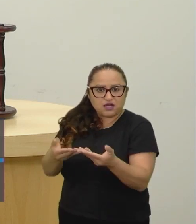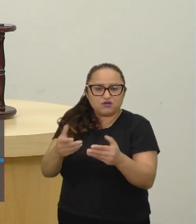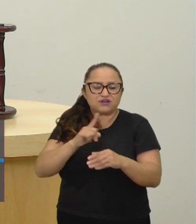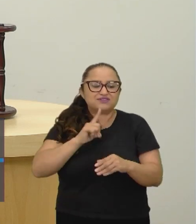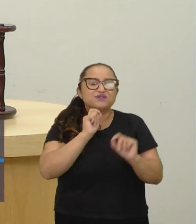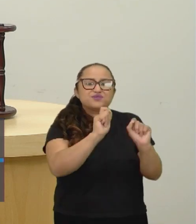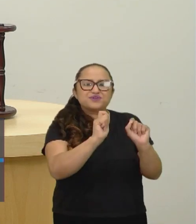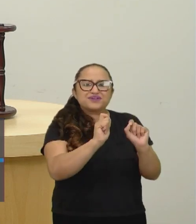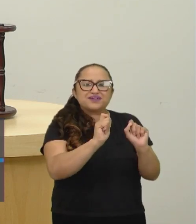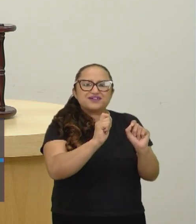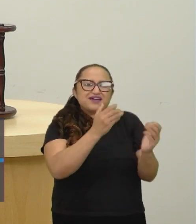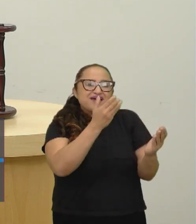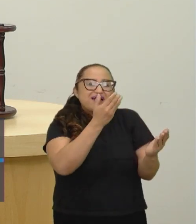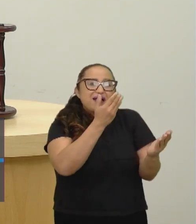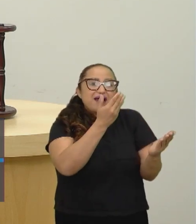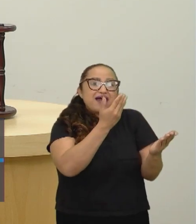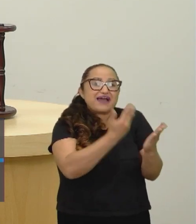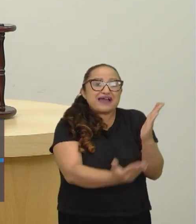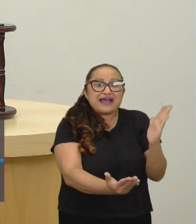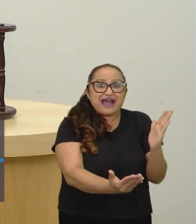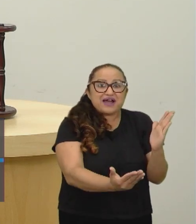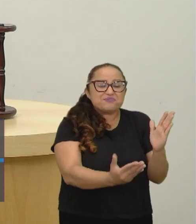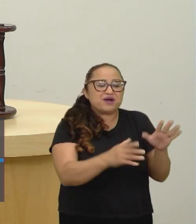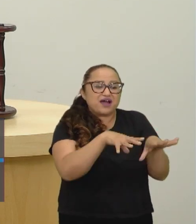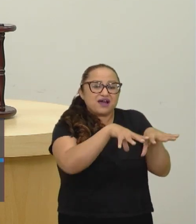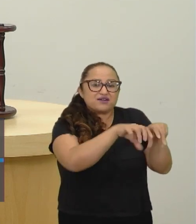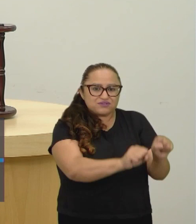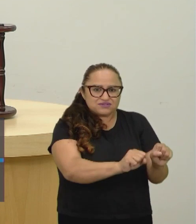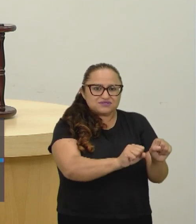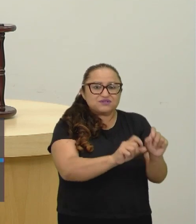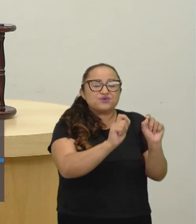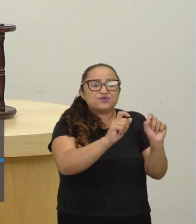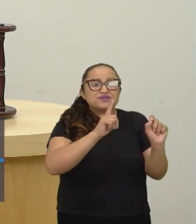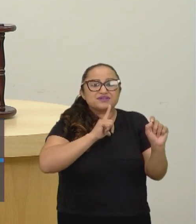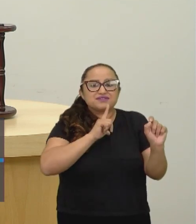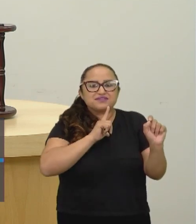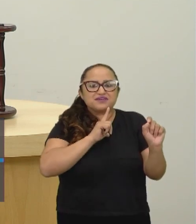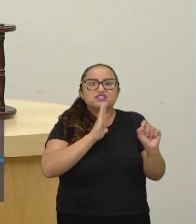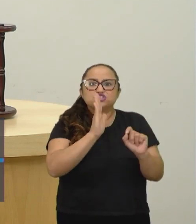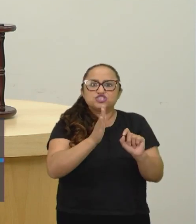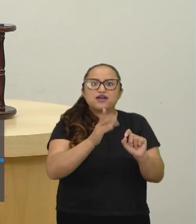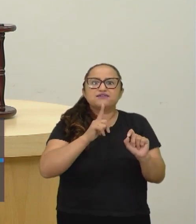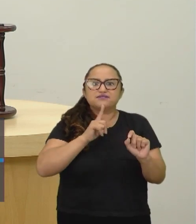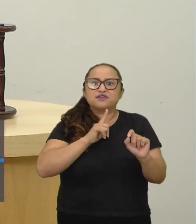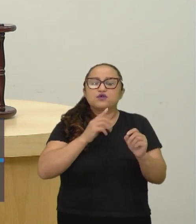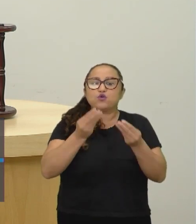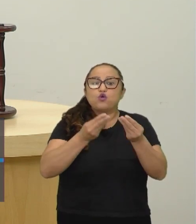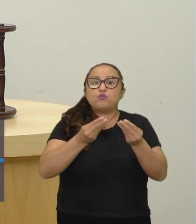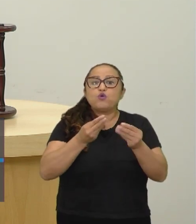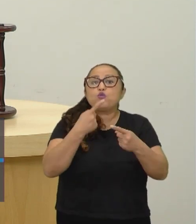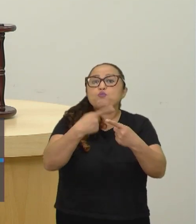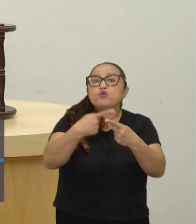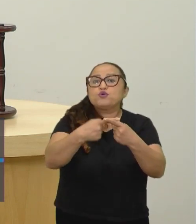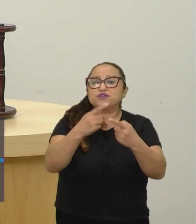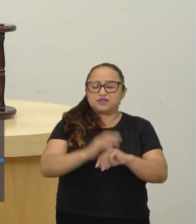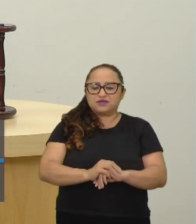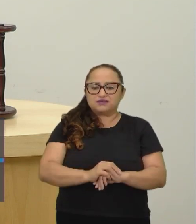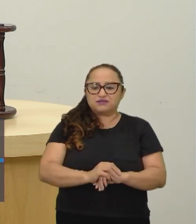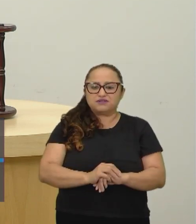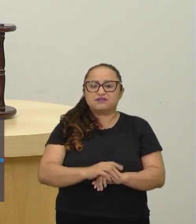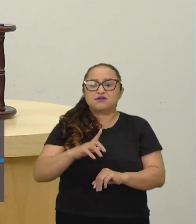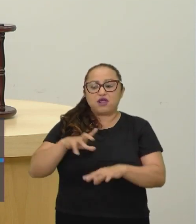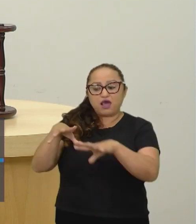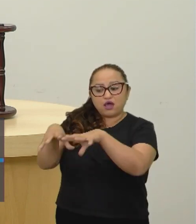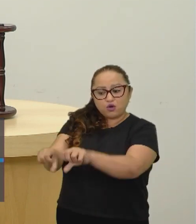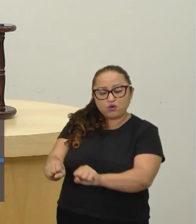descolonização. Lembrando que a descolonização é uma consequência do neocolonialismo. Então, a Europa ela coloniza ali o território da África